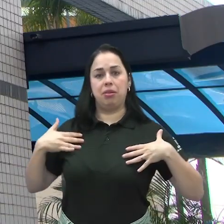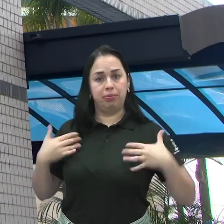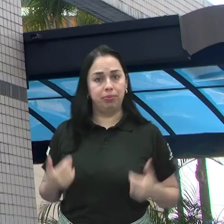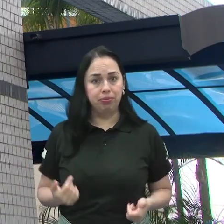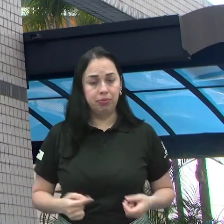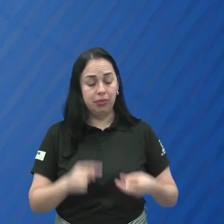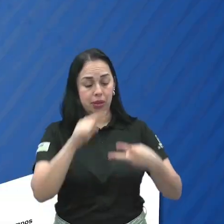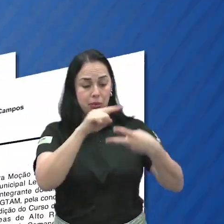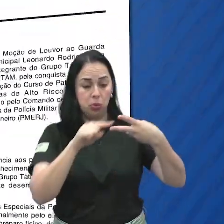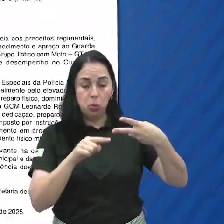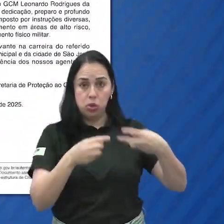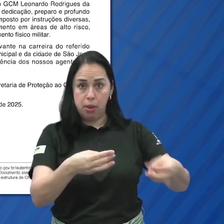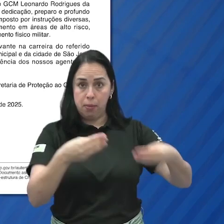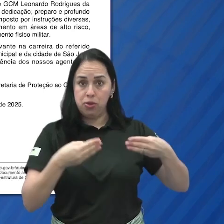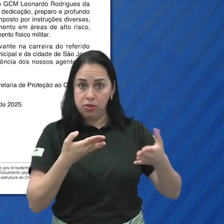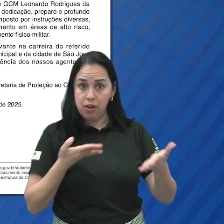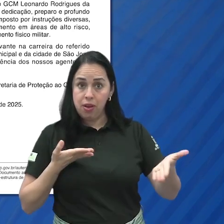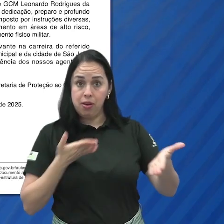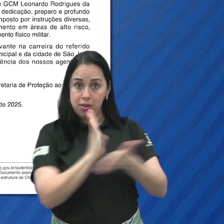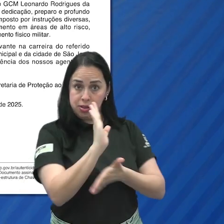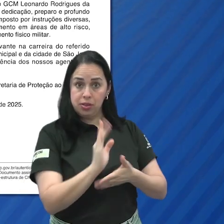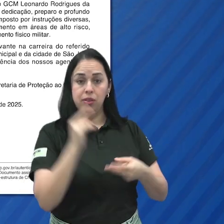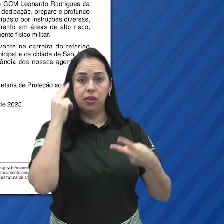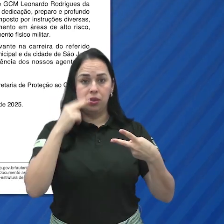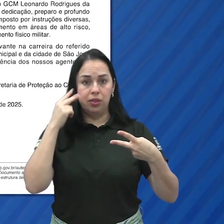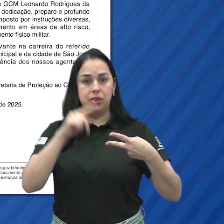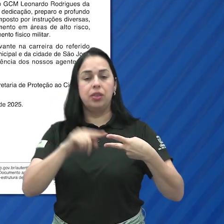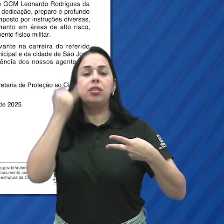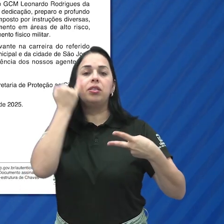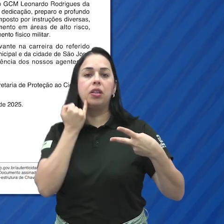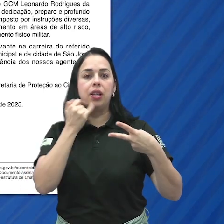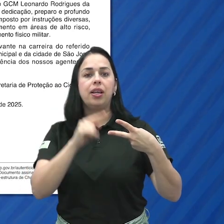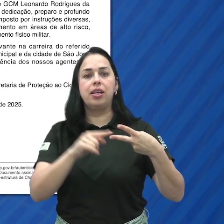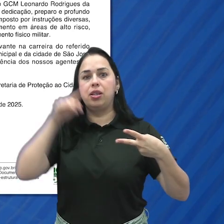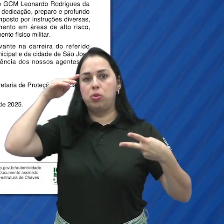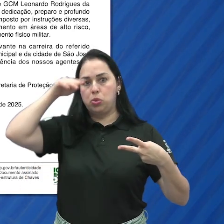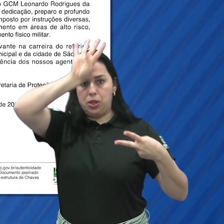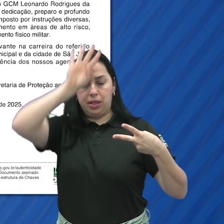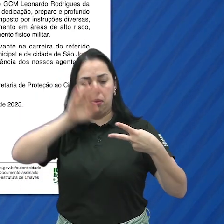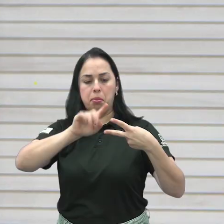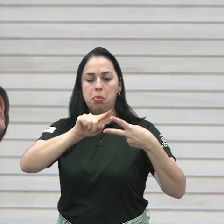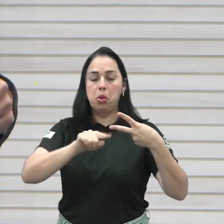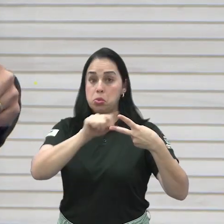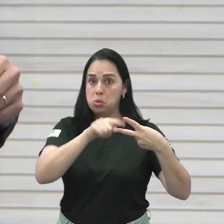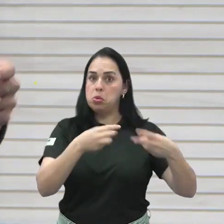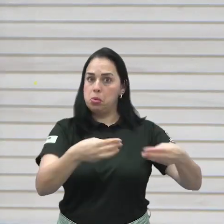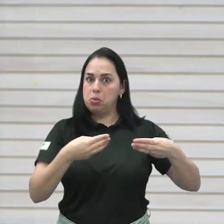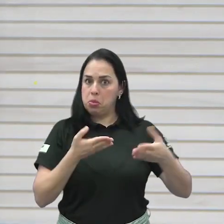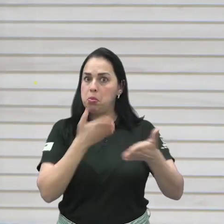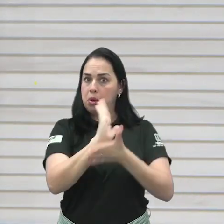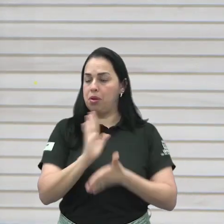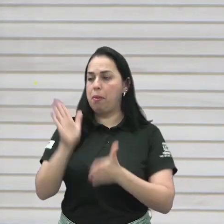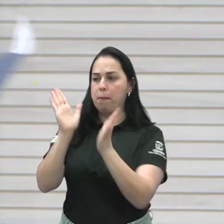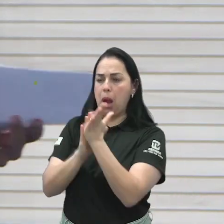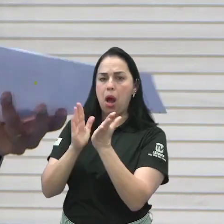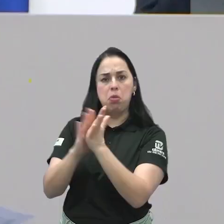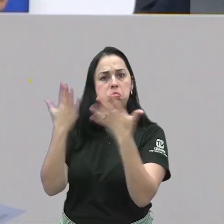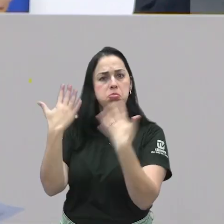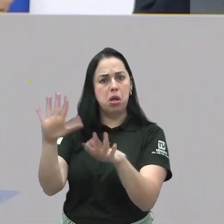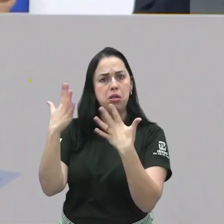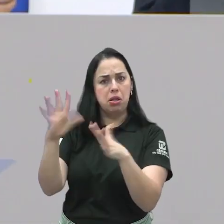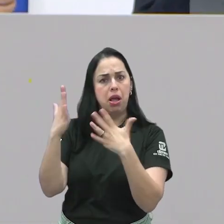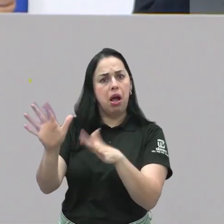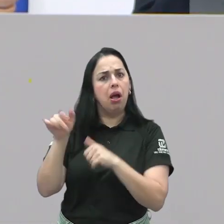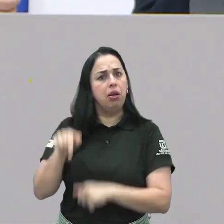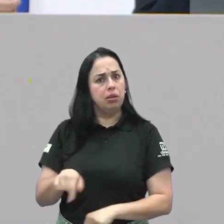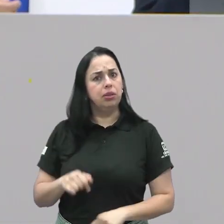reconhecido pela Câmara. 2 moções aprovadas no Legislativo pelos vereadores Zé Luiz e Sena parabenizaram o destaque de Leonardo e